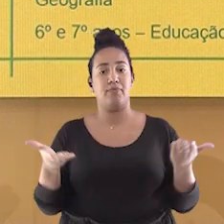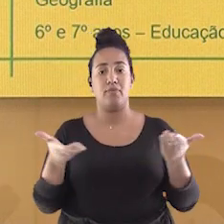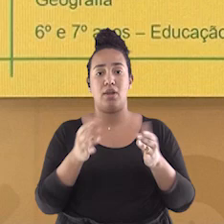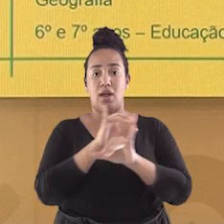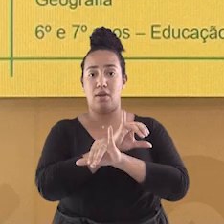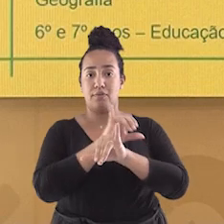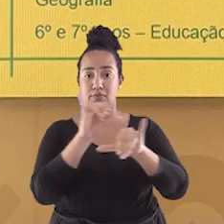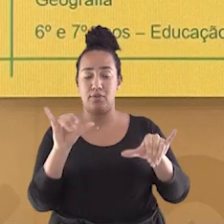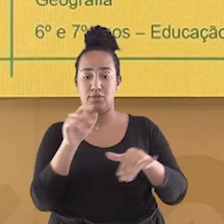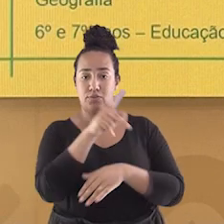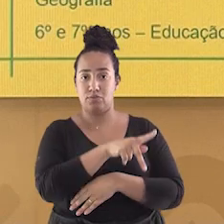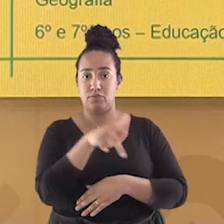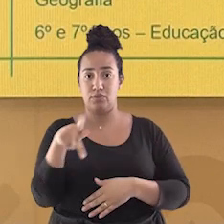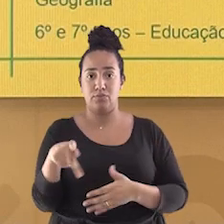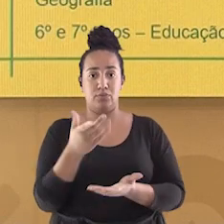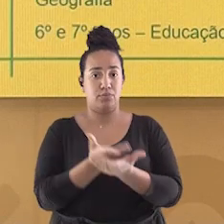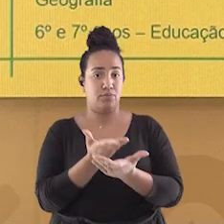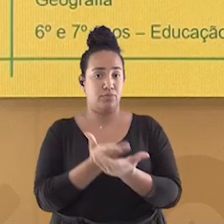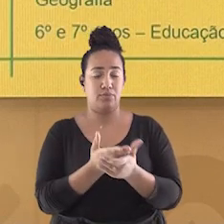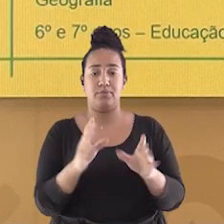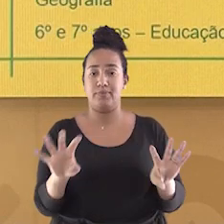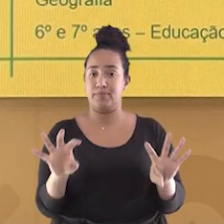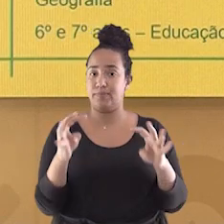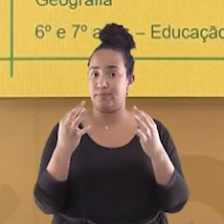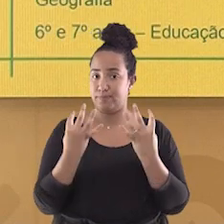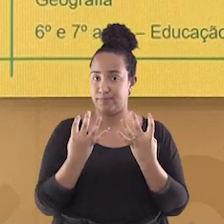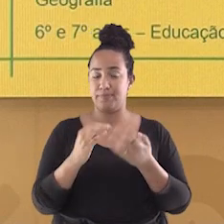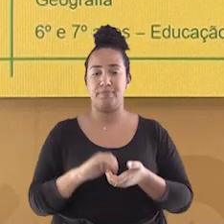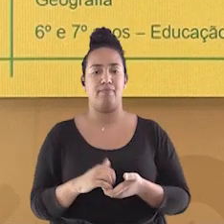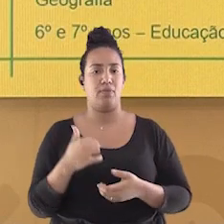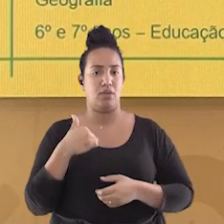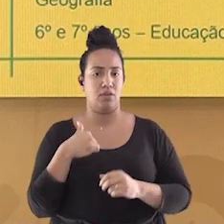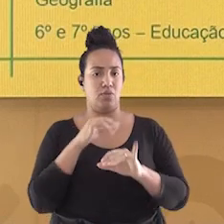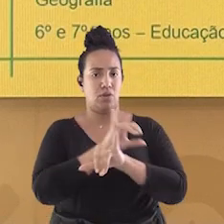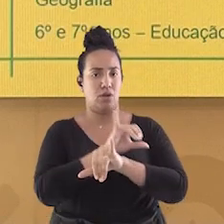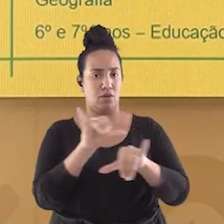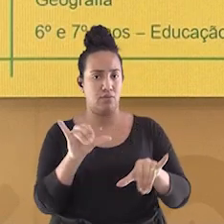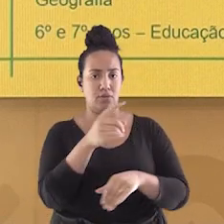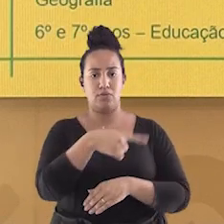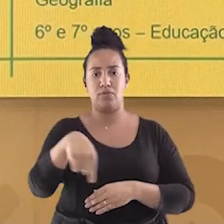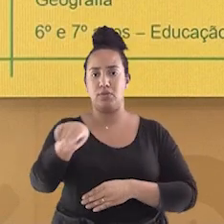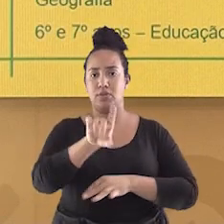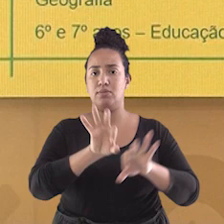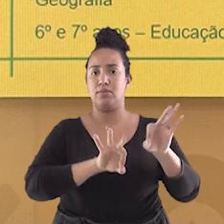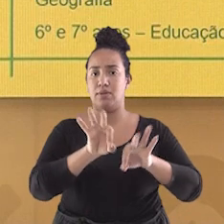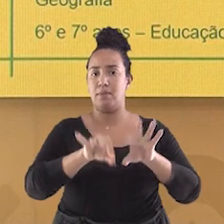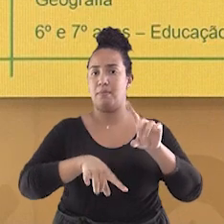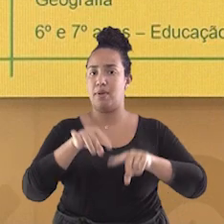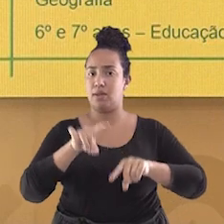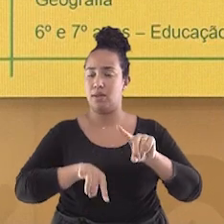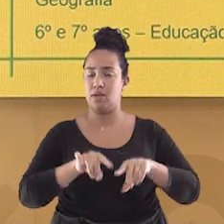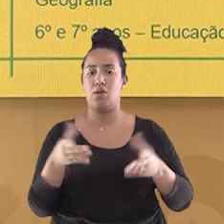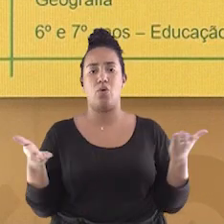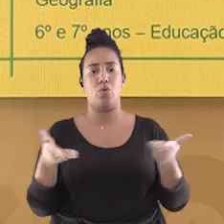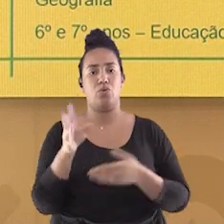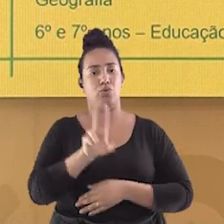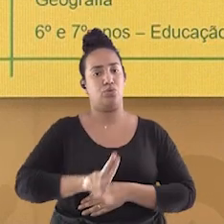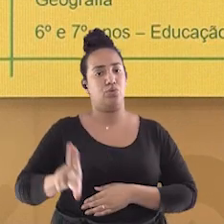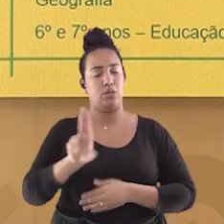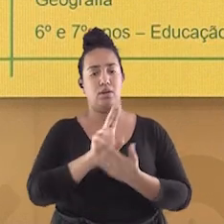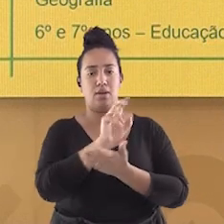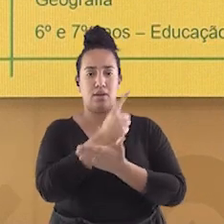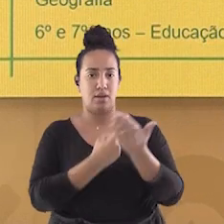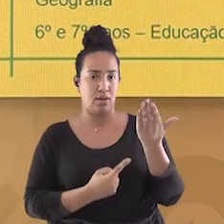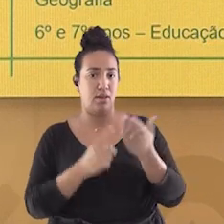para os professores que estão nos acompanhando. Enquanto dou esse recado, pegue seu material a ser utilizado na aula,